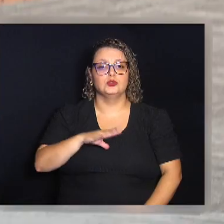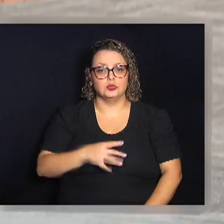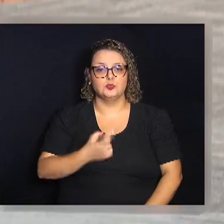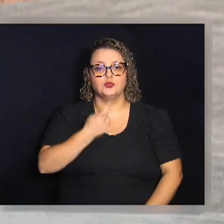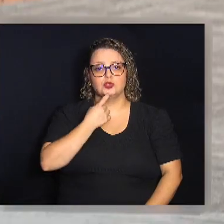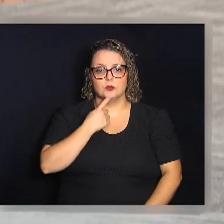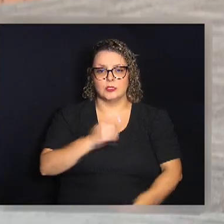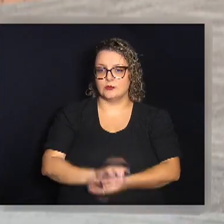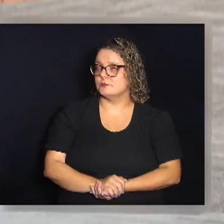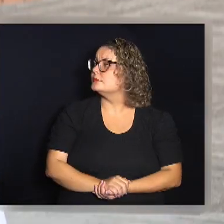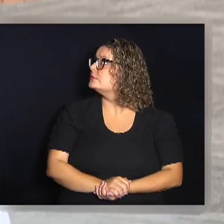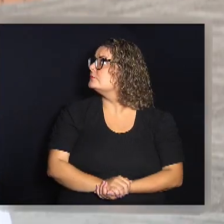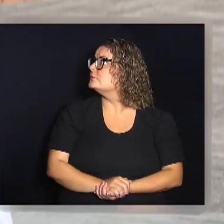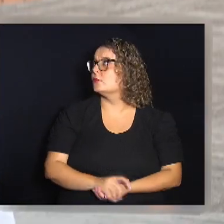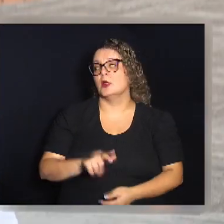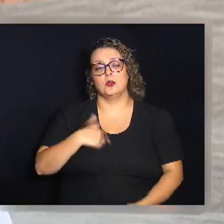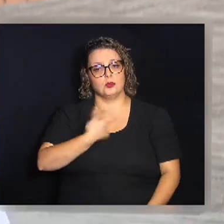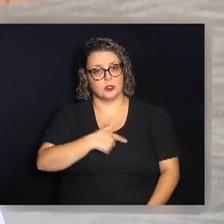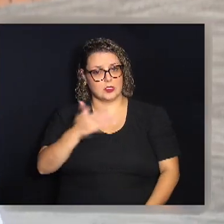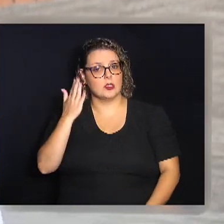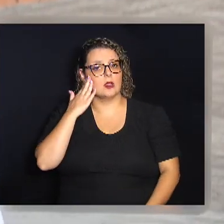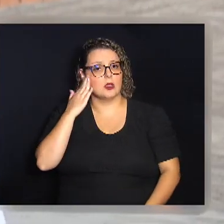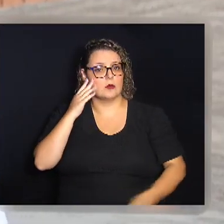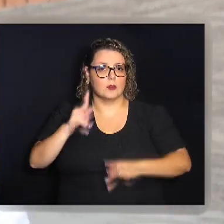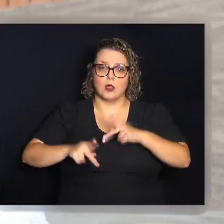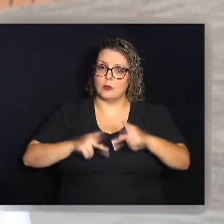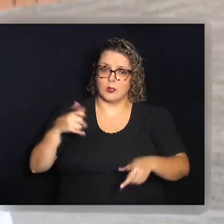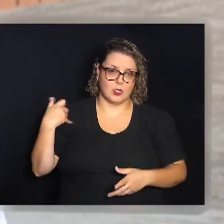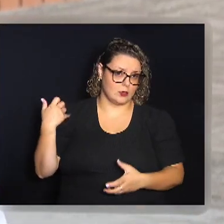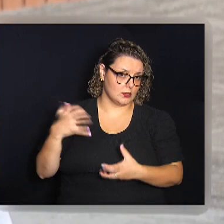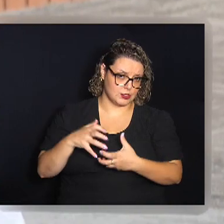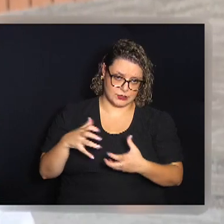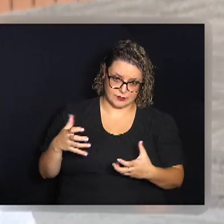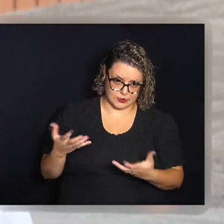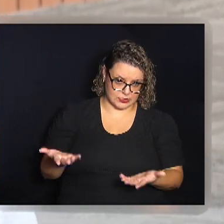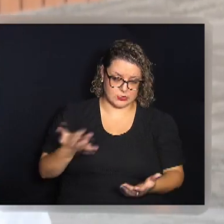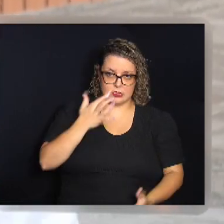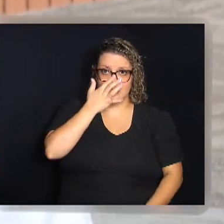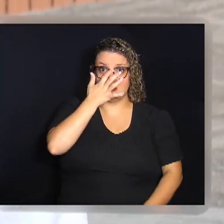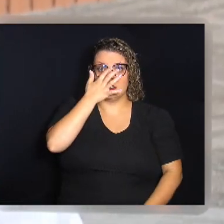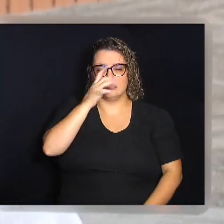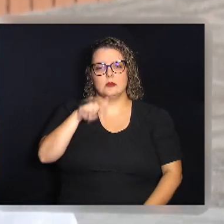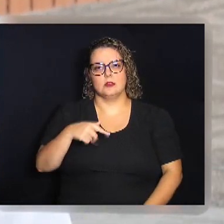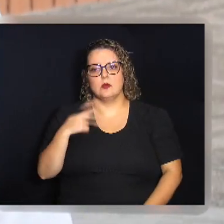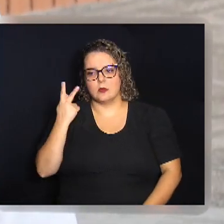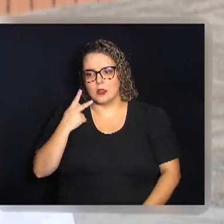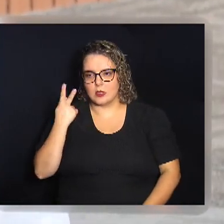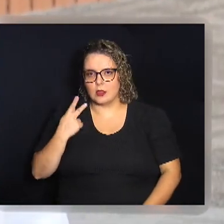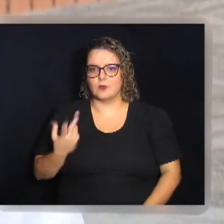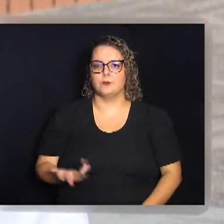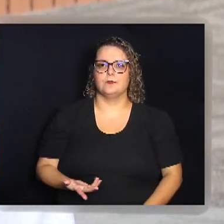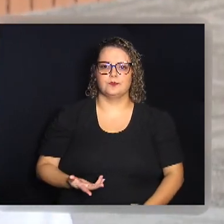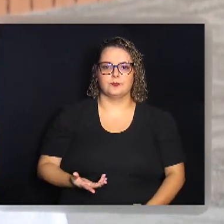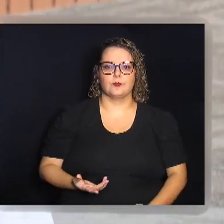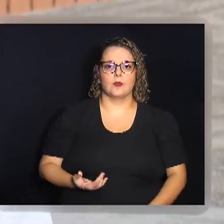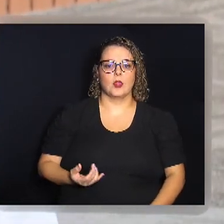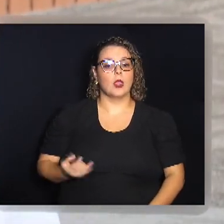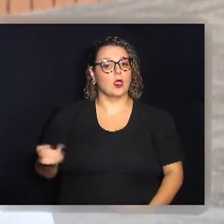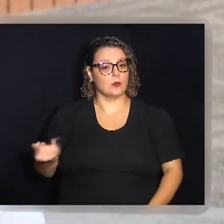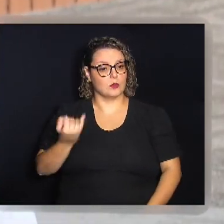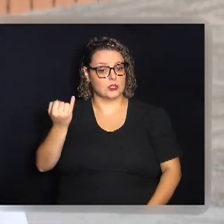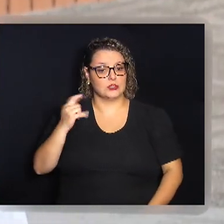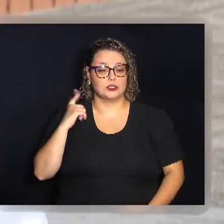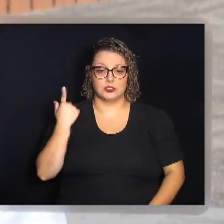Campinas. Nós sabemos que a nossa população está envelhecendo, então é importante que a gente tenha uma política voltada, né, para o nosso